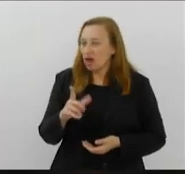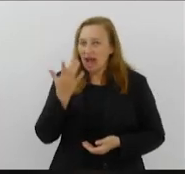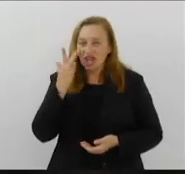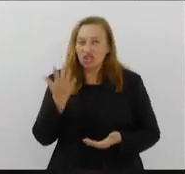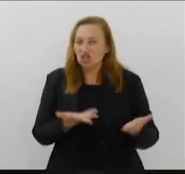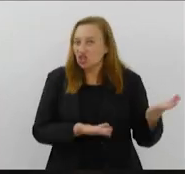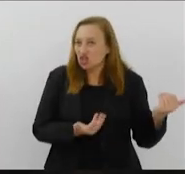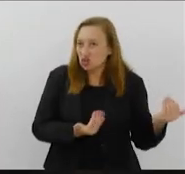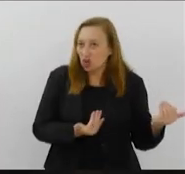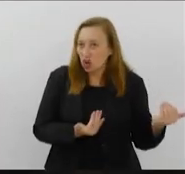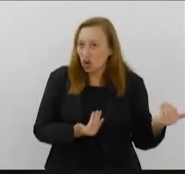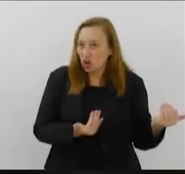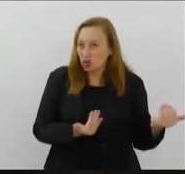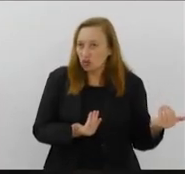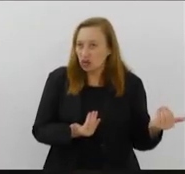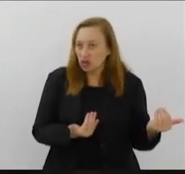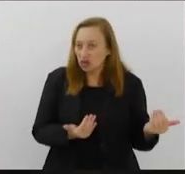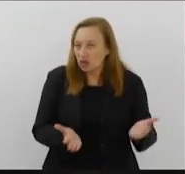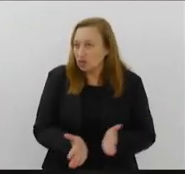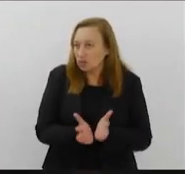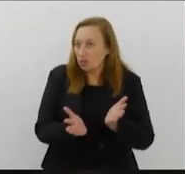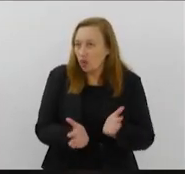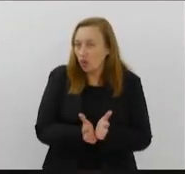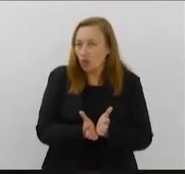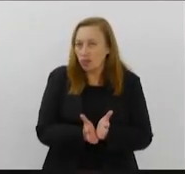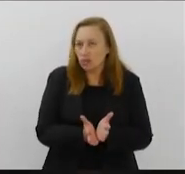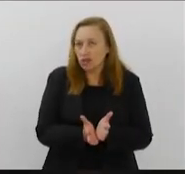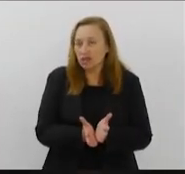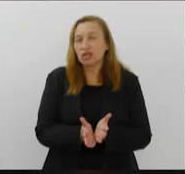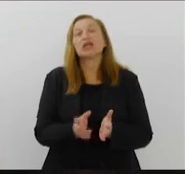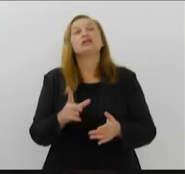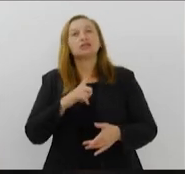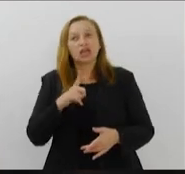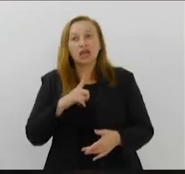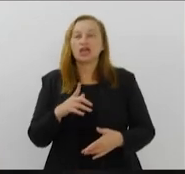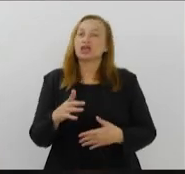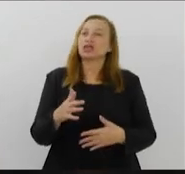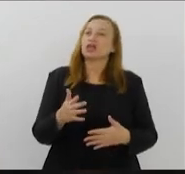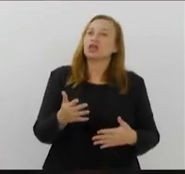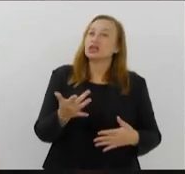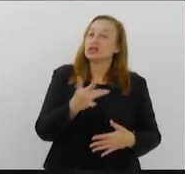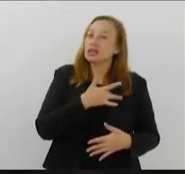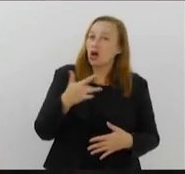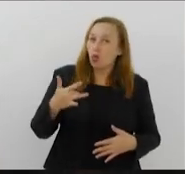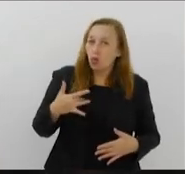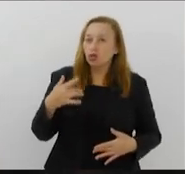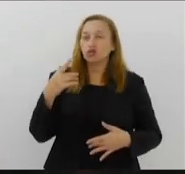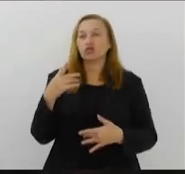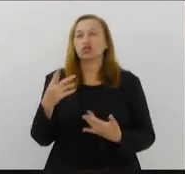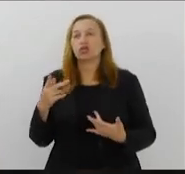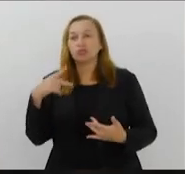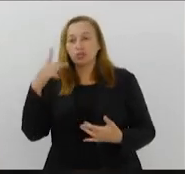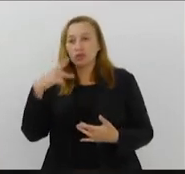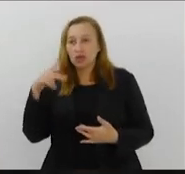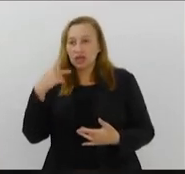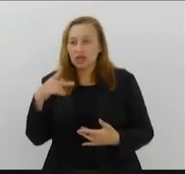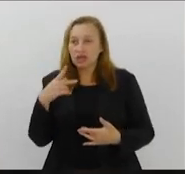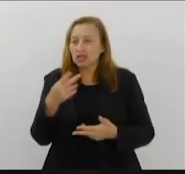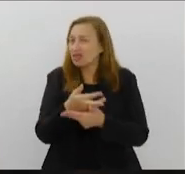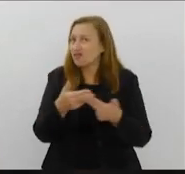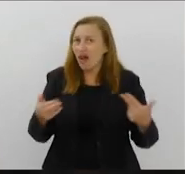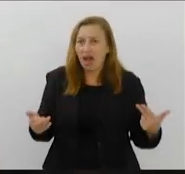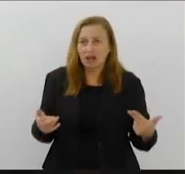coisa. Não é. Você tem vulnerabilidade de saúde, política, educacional. Quantas vulnerabilidades? A gente mapeia 6,